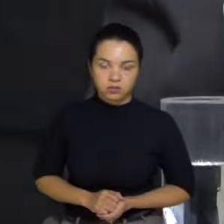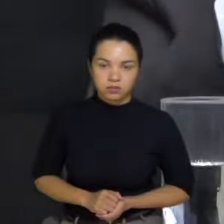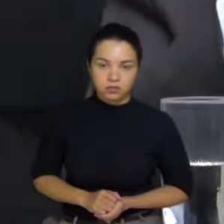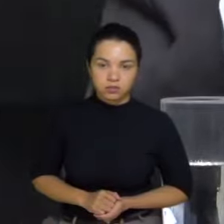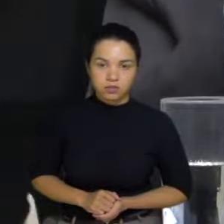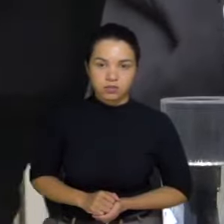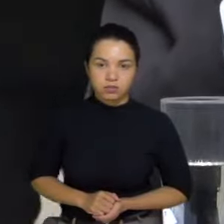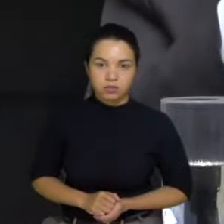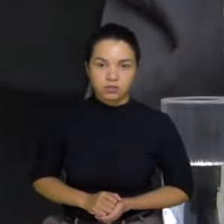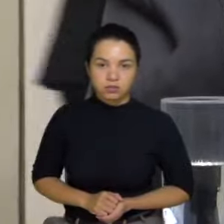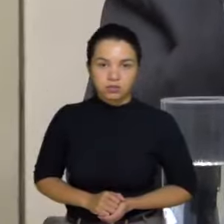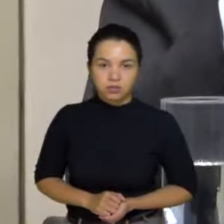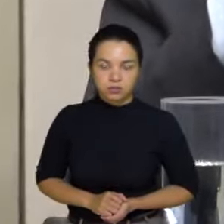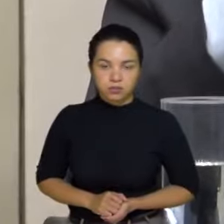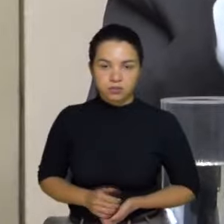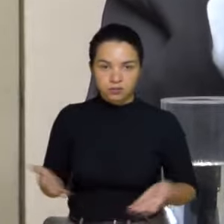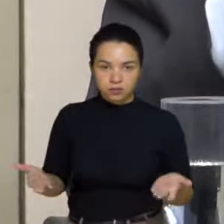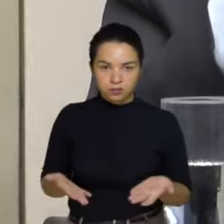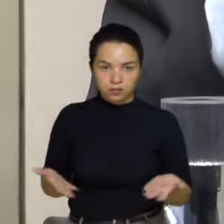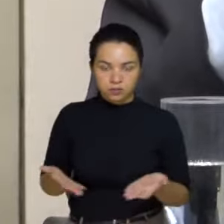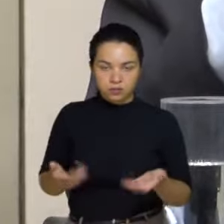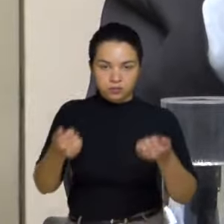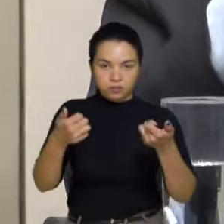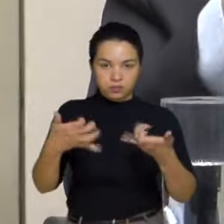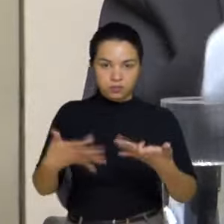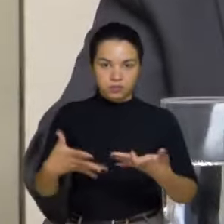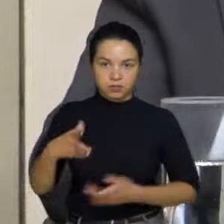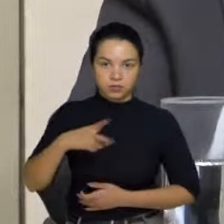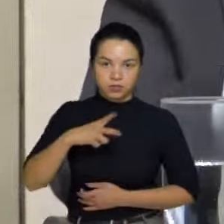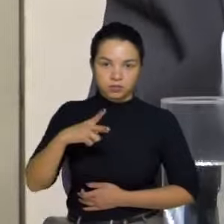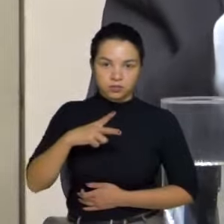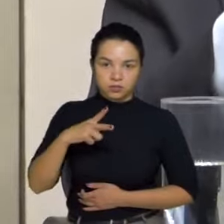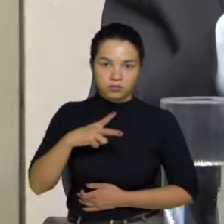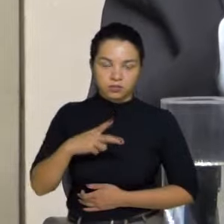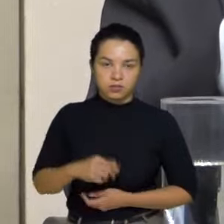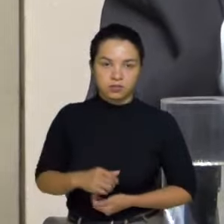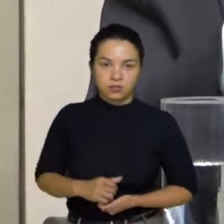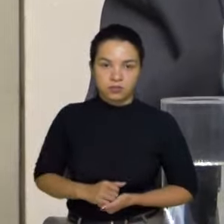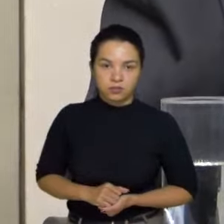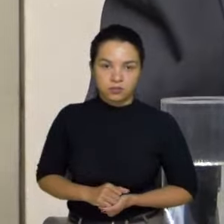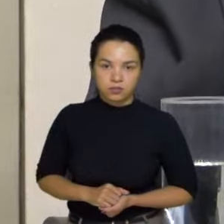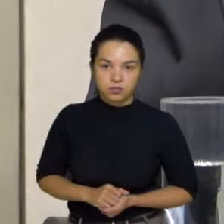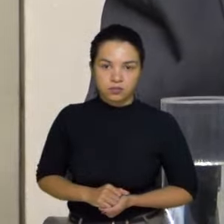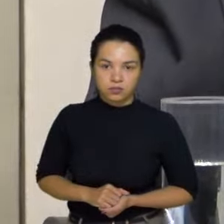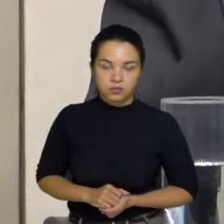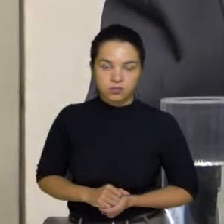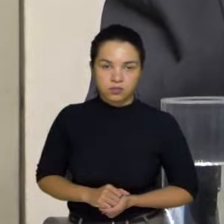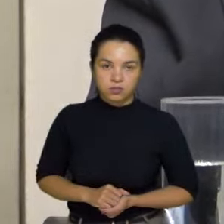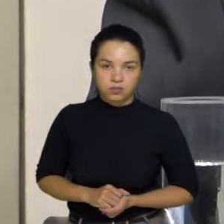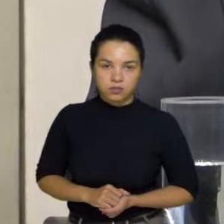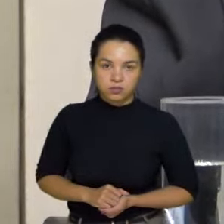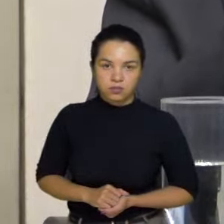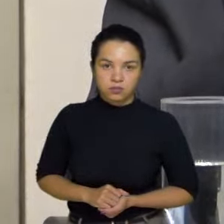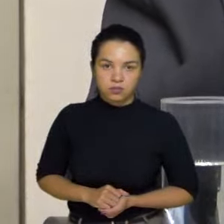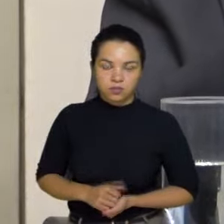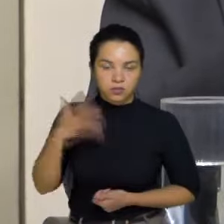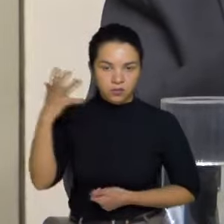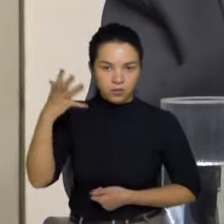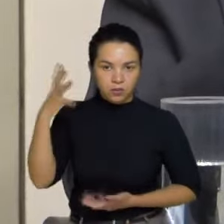Passamos para as explicações pessoais. Não havendo mais